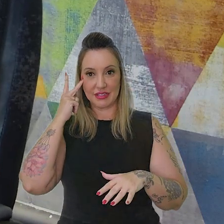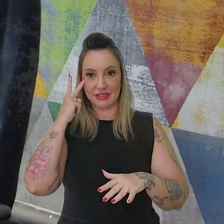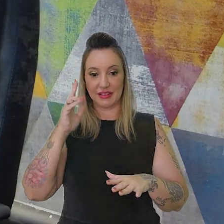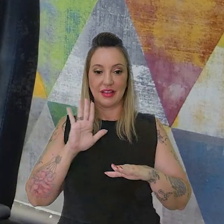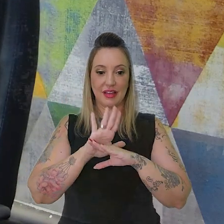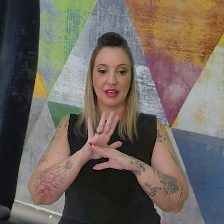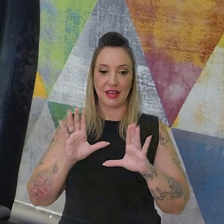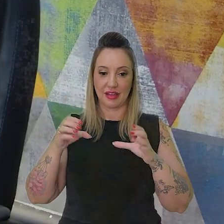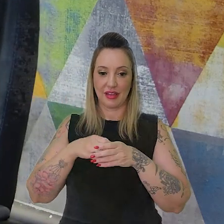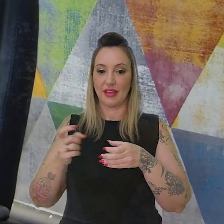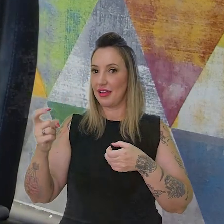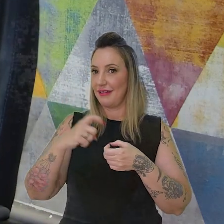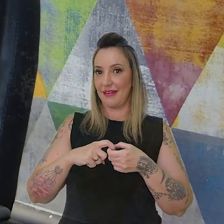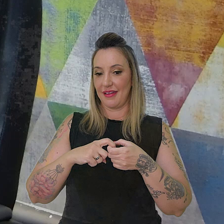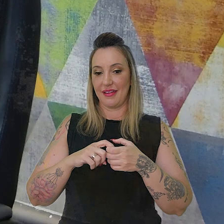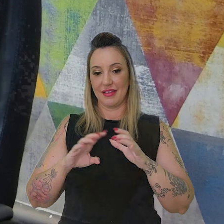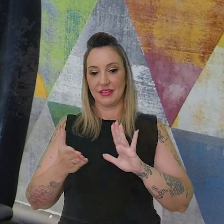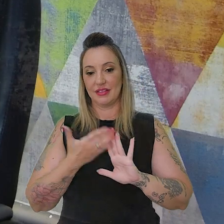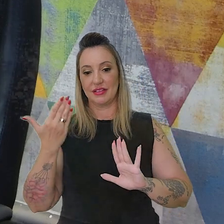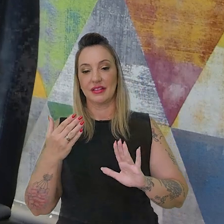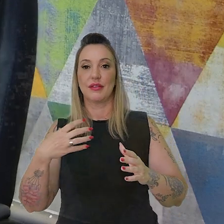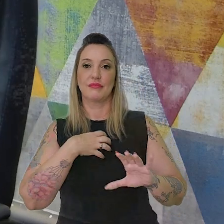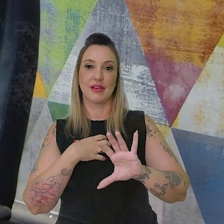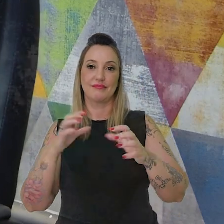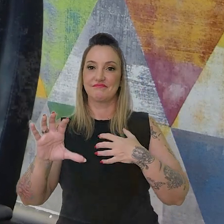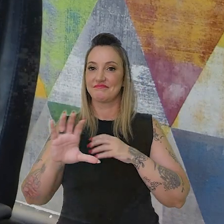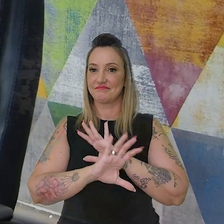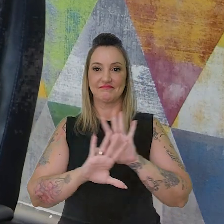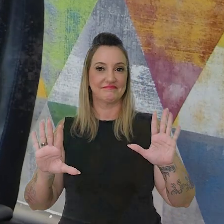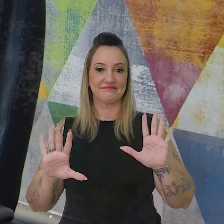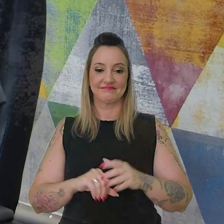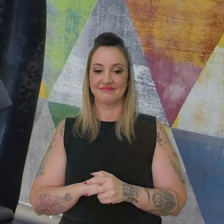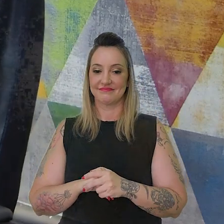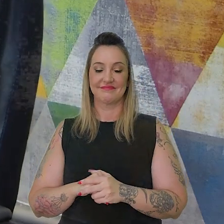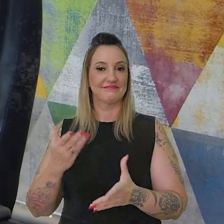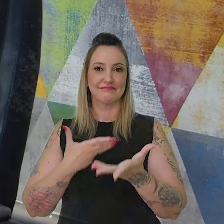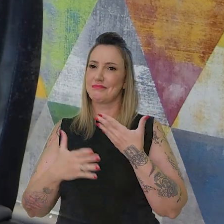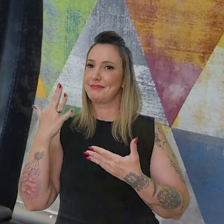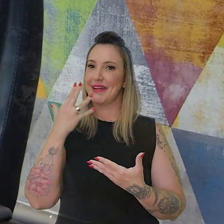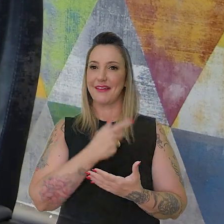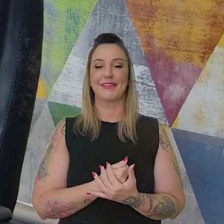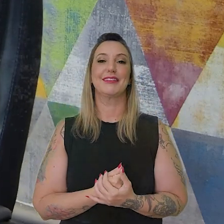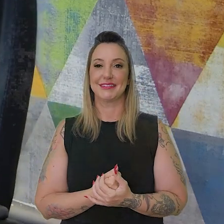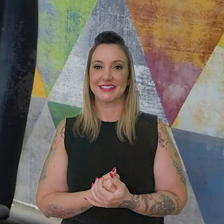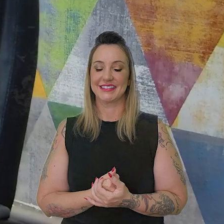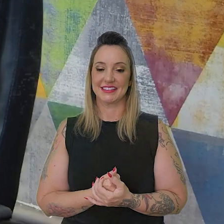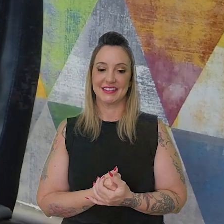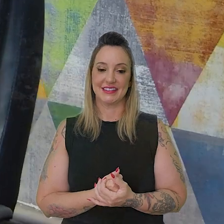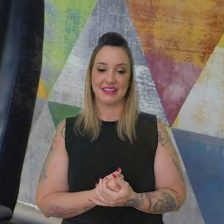São Paulo eu sou super favor de centralizar Então é isso tirou São Paulo colocou Bahia tá incrível Nossa que troca